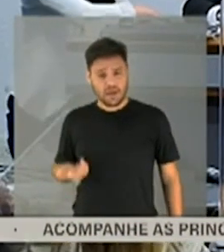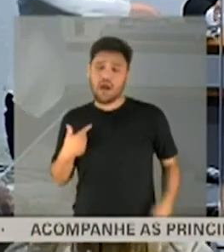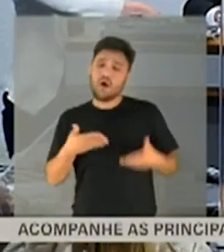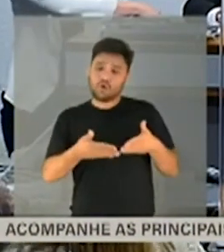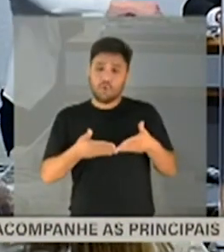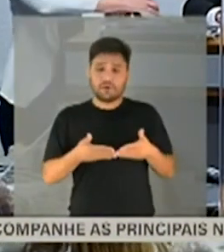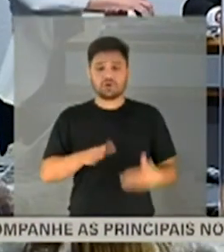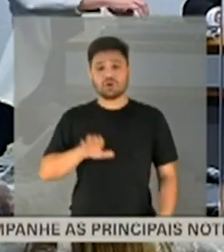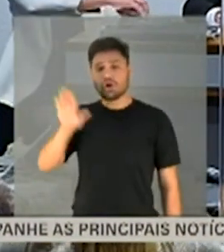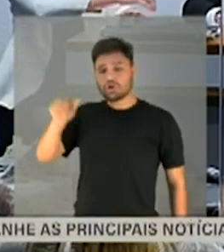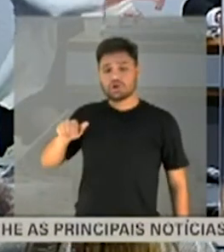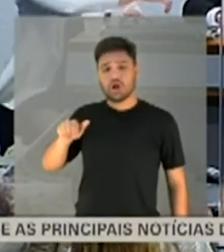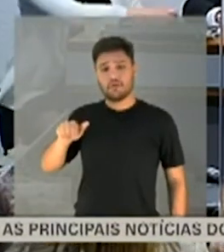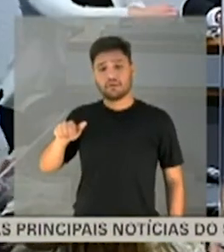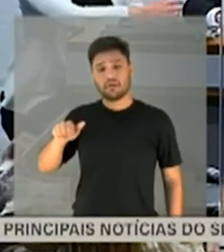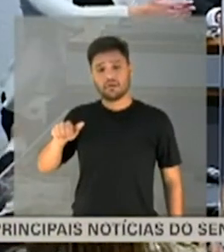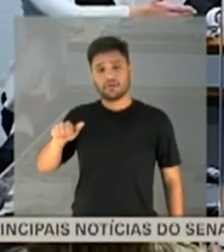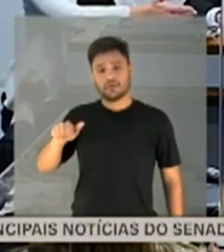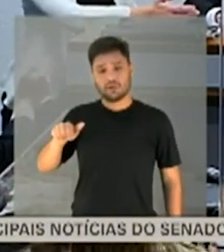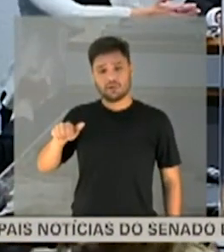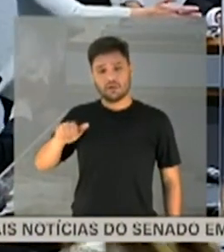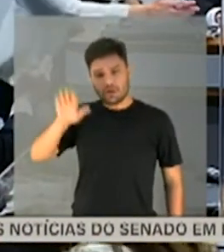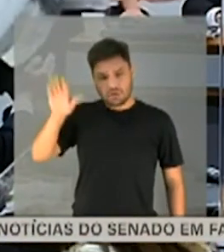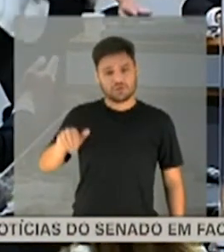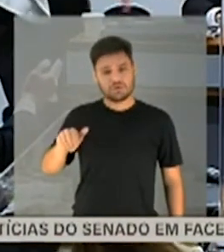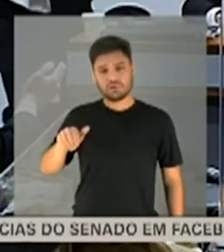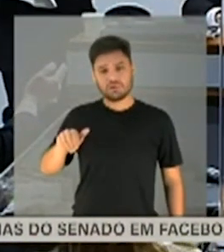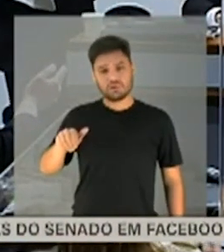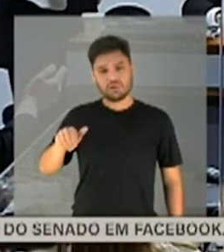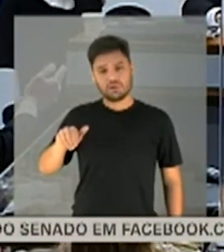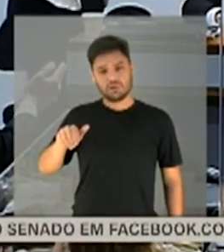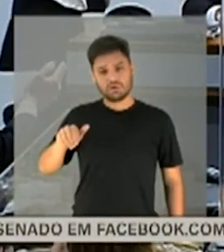pedindo... Chame a Polícia do Senado.